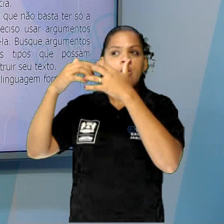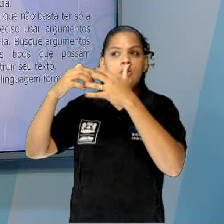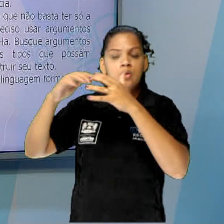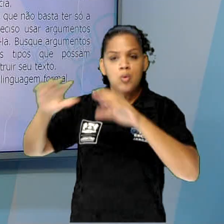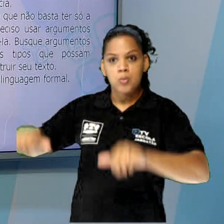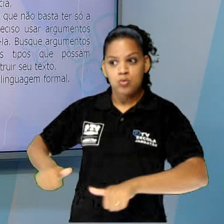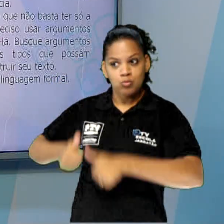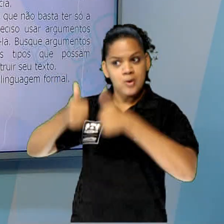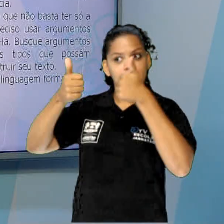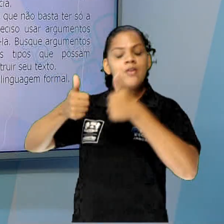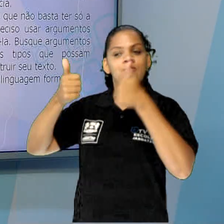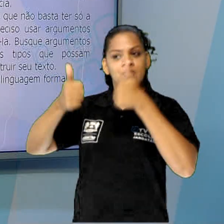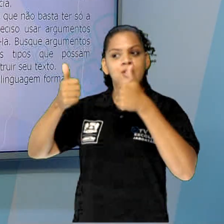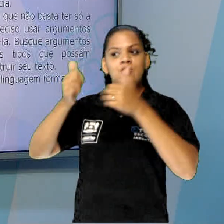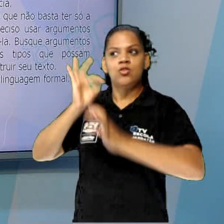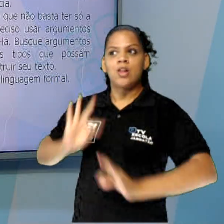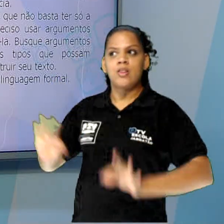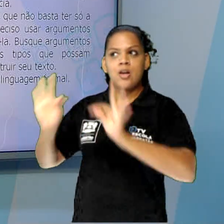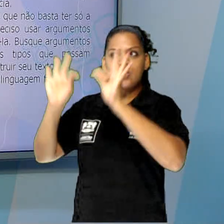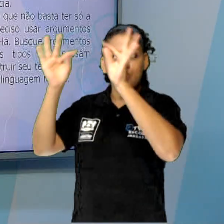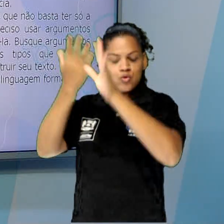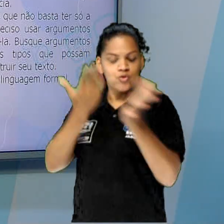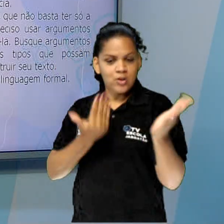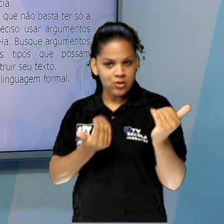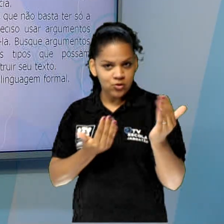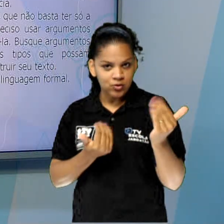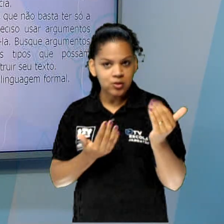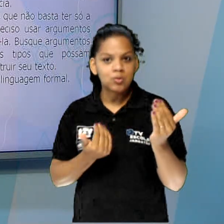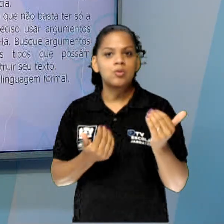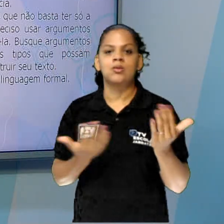da tecnologia na adolescência. Lembre-se que